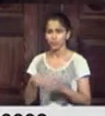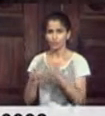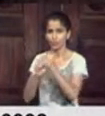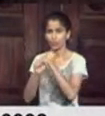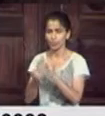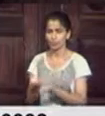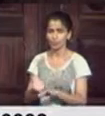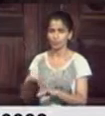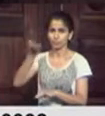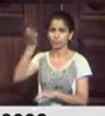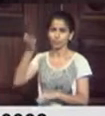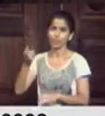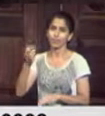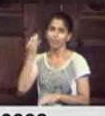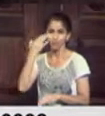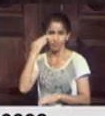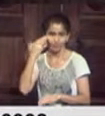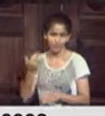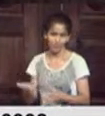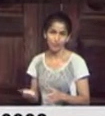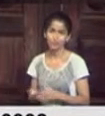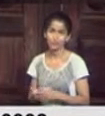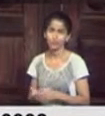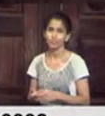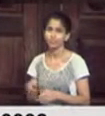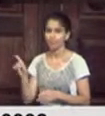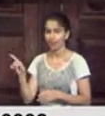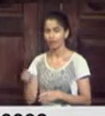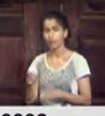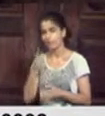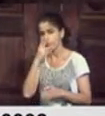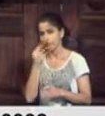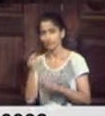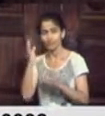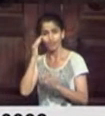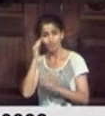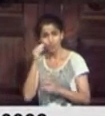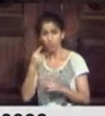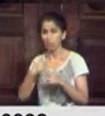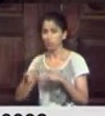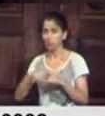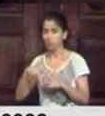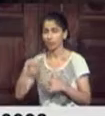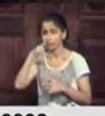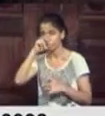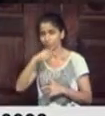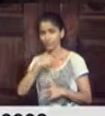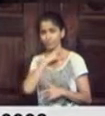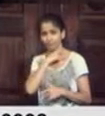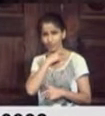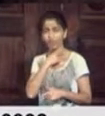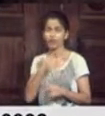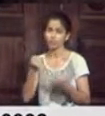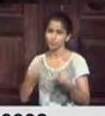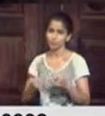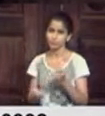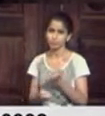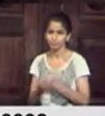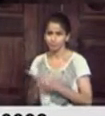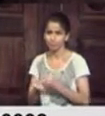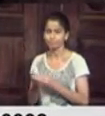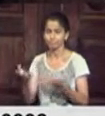próximas semanas ou nos próximos meses. Isso precisa ser abordado de maneira franca e direta, e a hora de mexer nesse